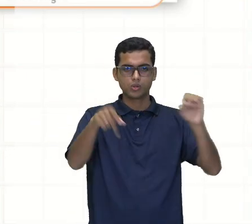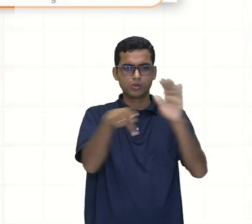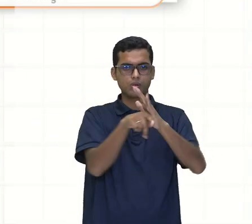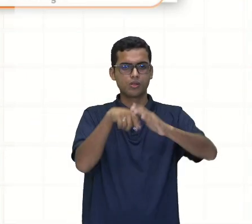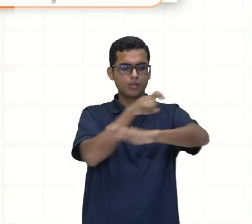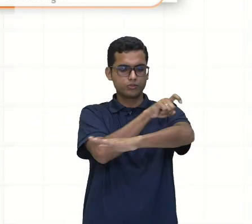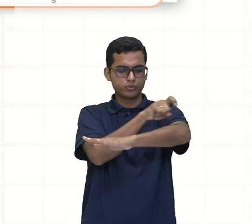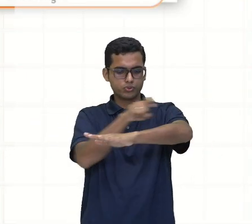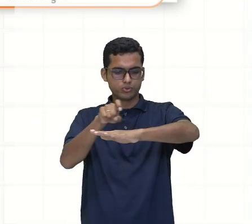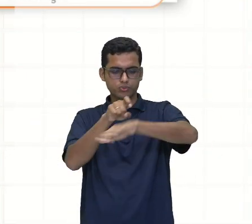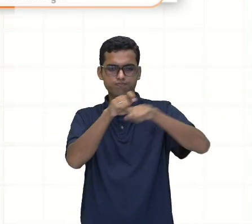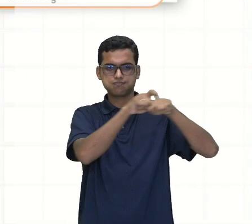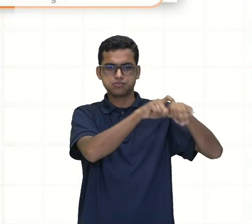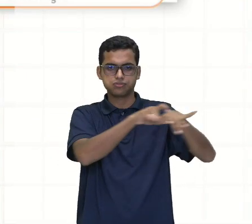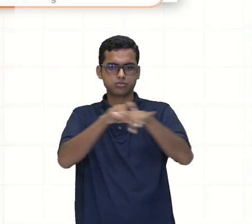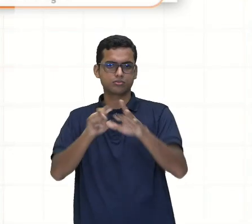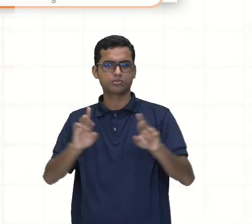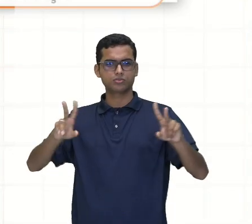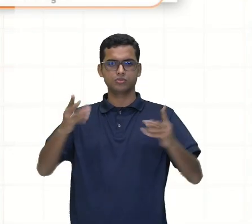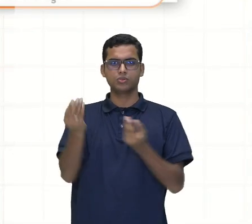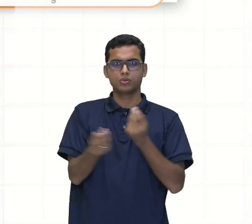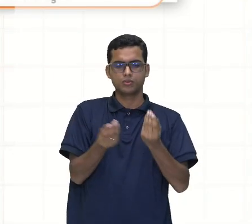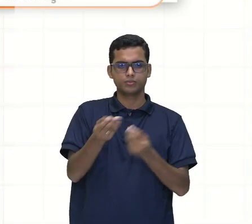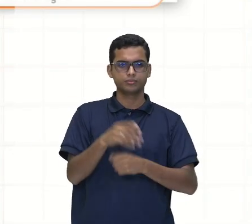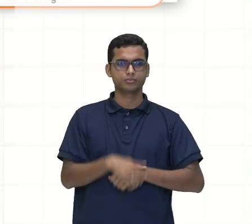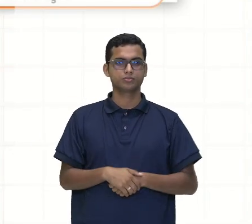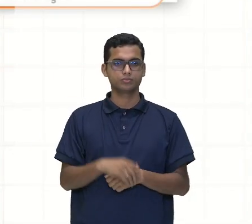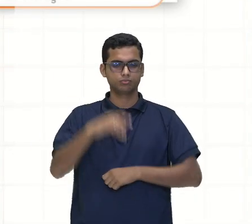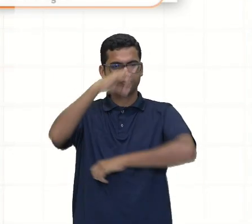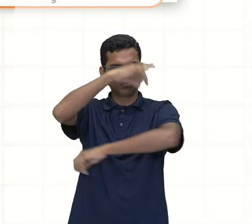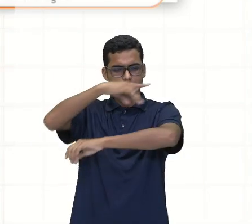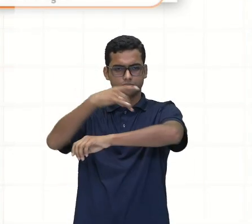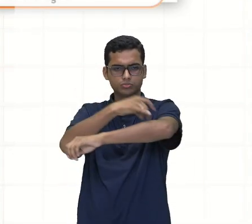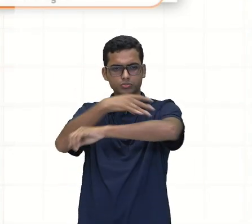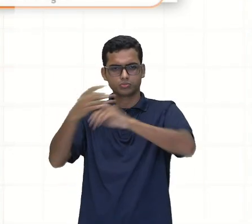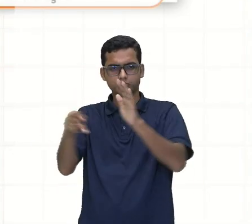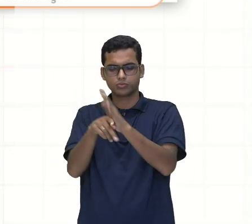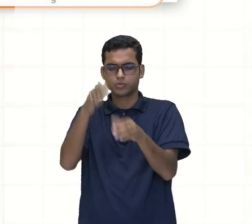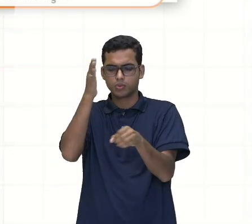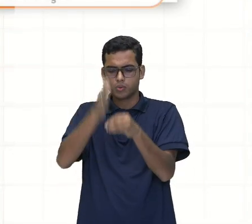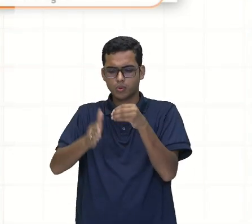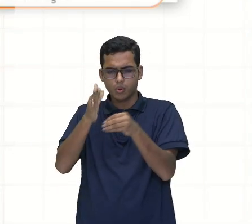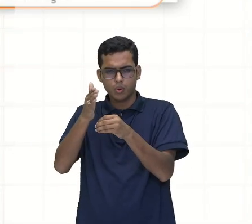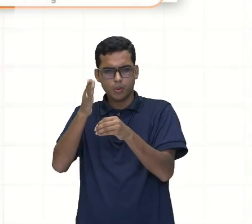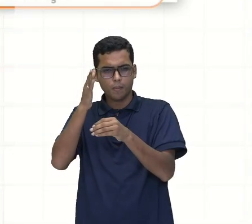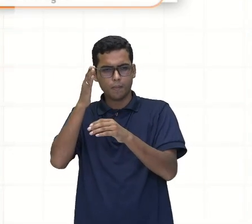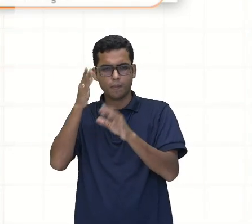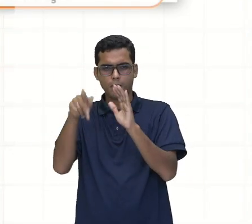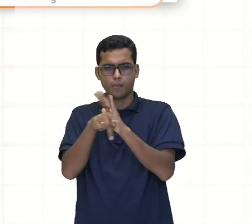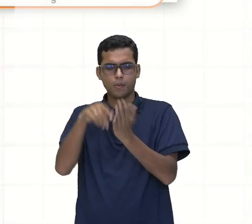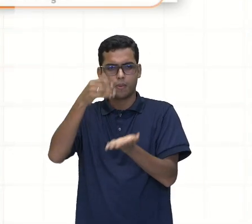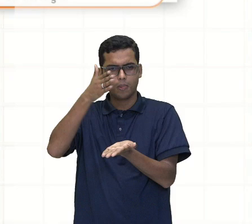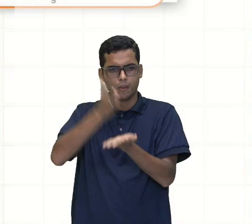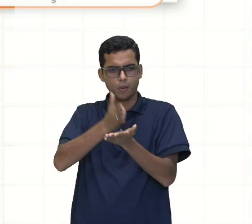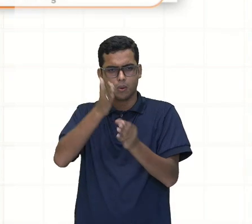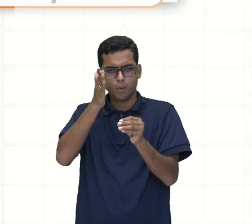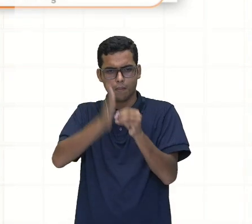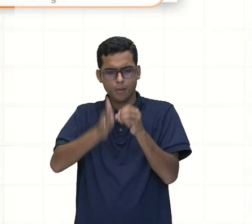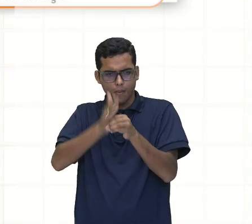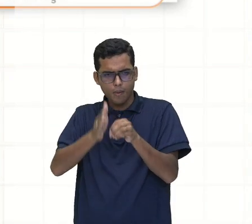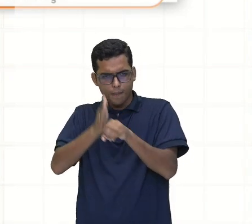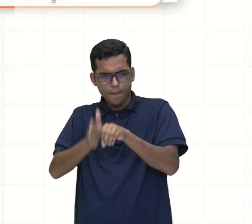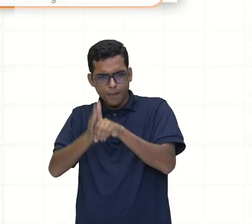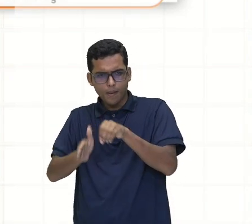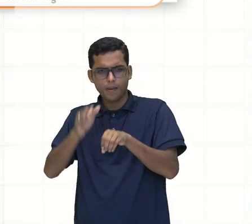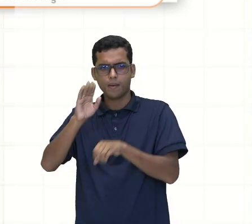Então, quais eram os produtos cultivados? Batata, milho, feijão, quinoa e tomate. Como já havia falado